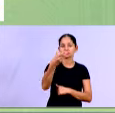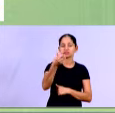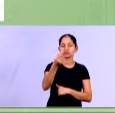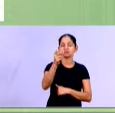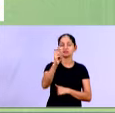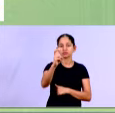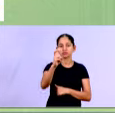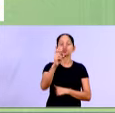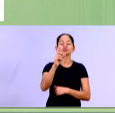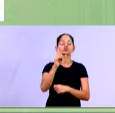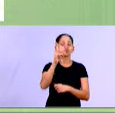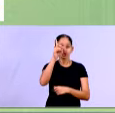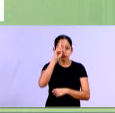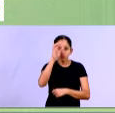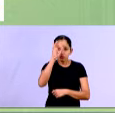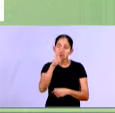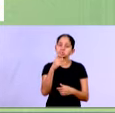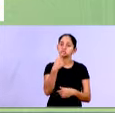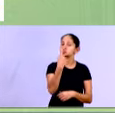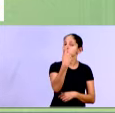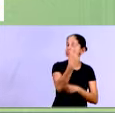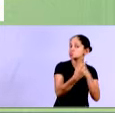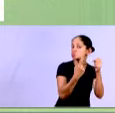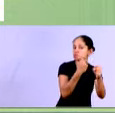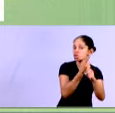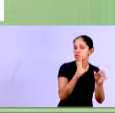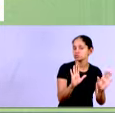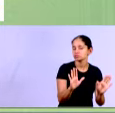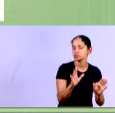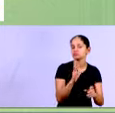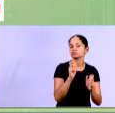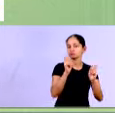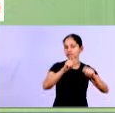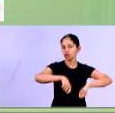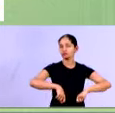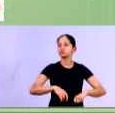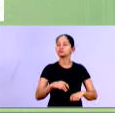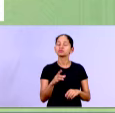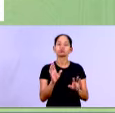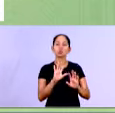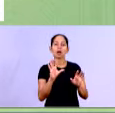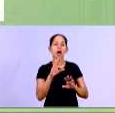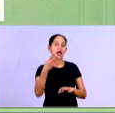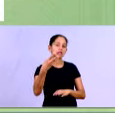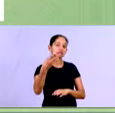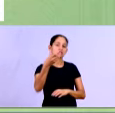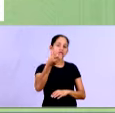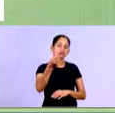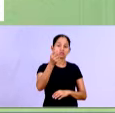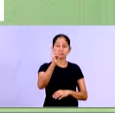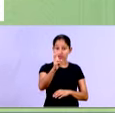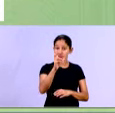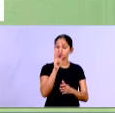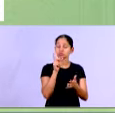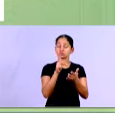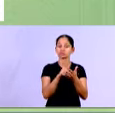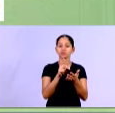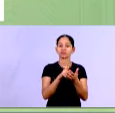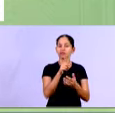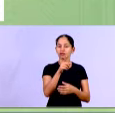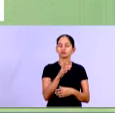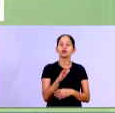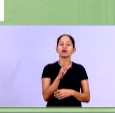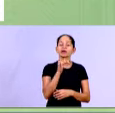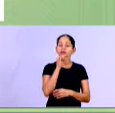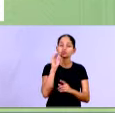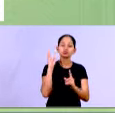um determinado ano. Estou usando aqui um ano não bissexto. E aí eu quero calcular o juro exato. Veja